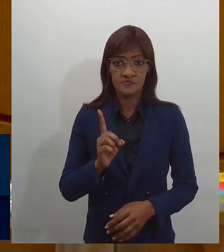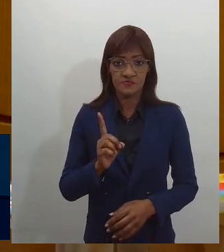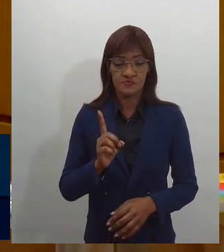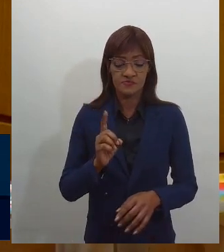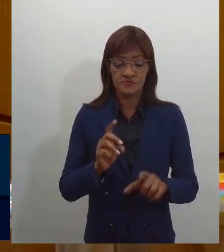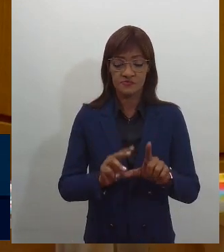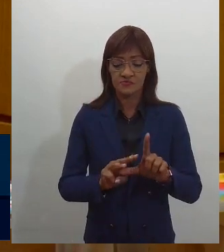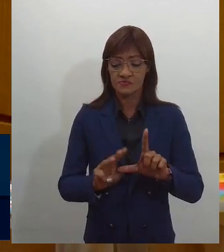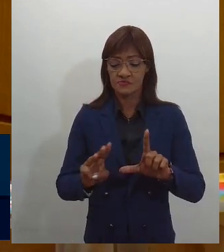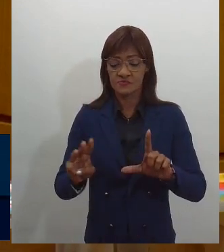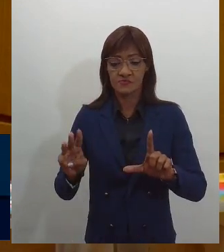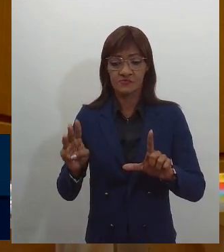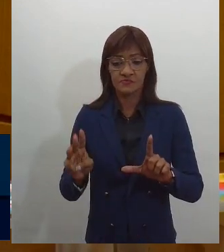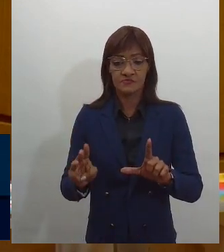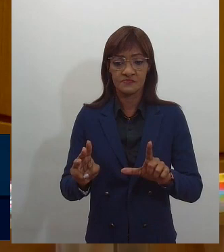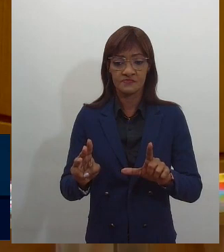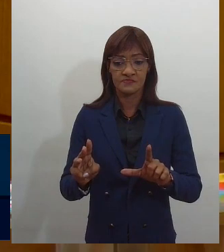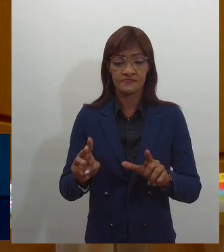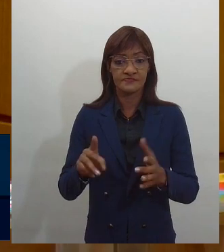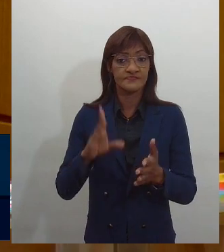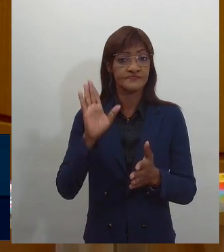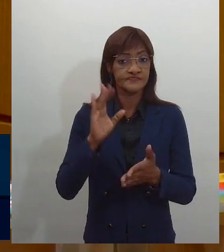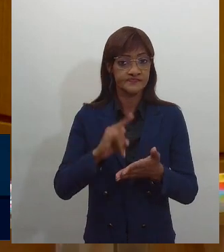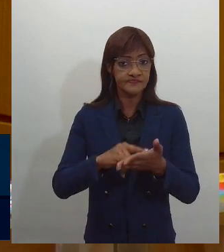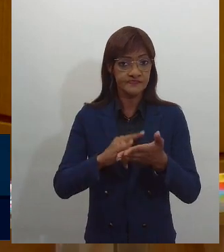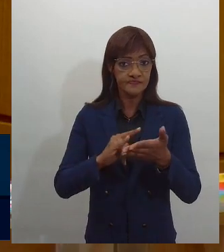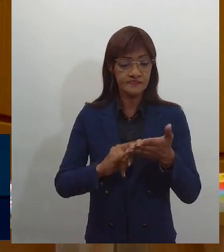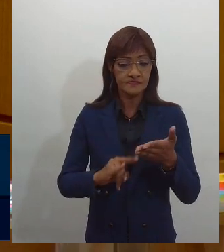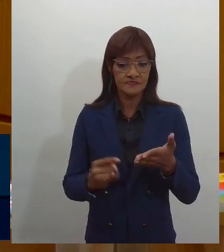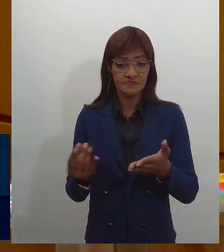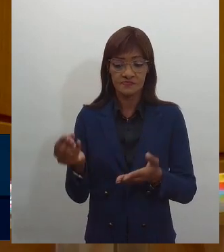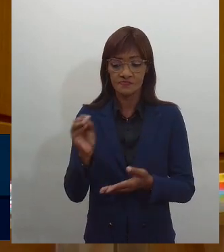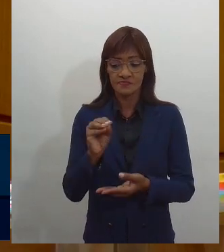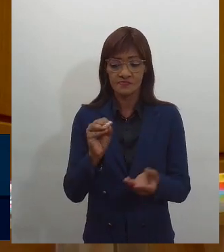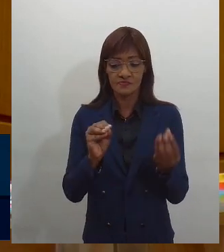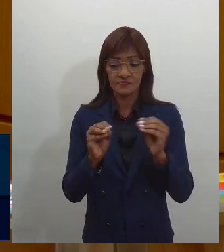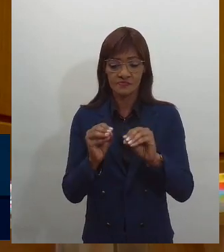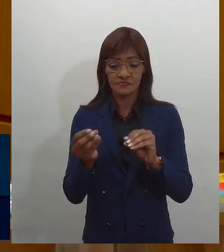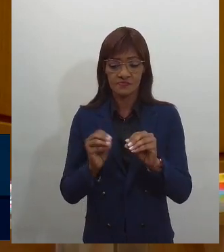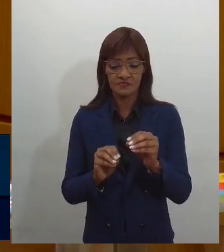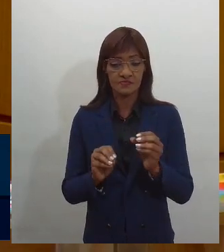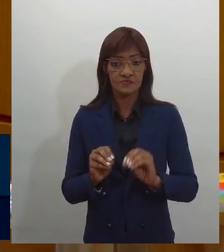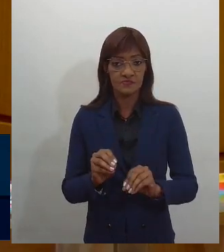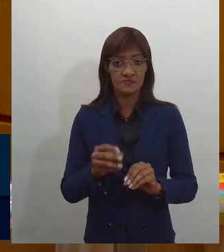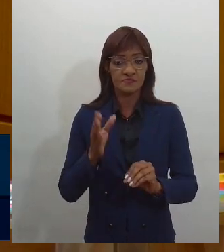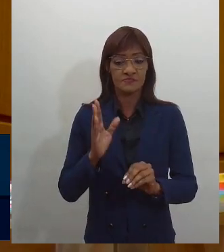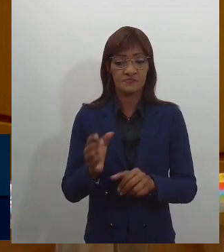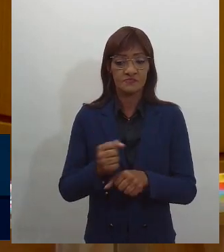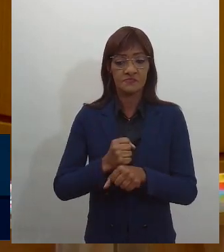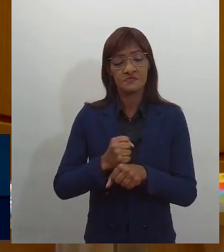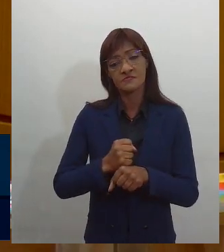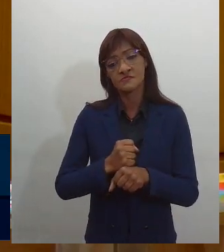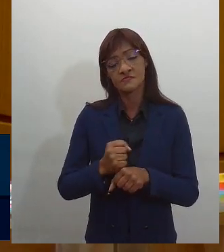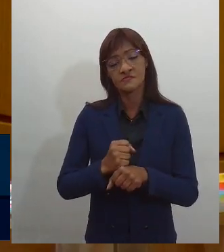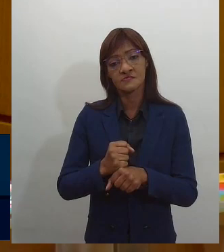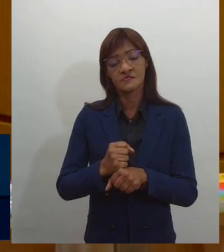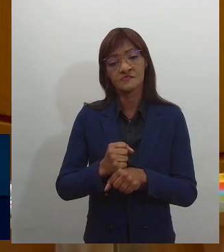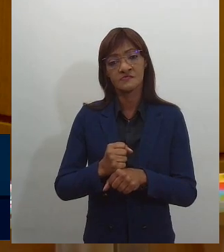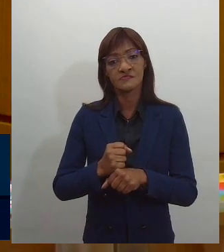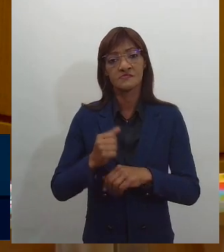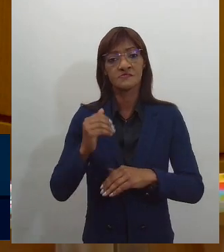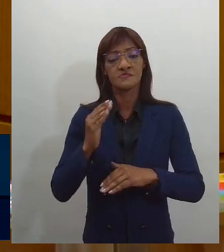documentos burocráticos que comprovem 20 anos de atuação profissional através do